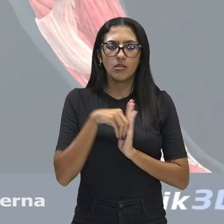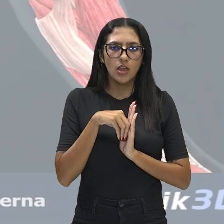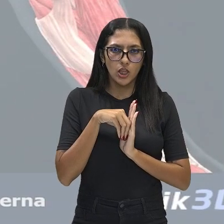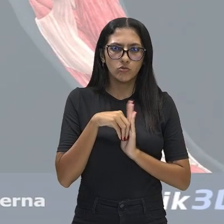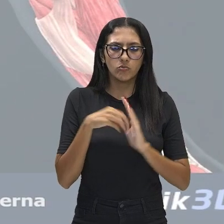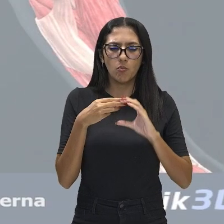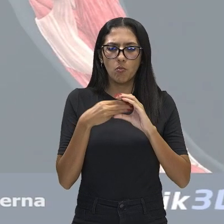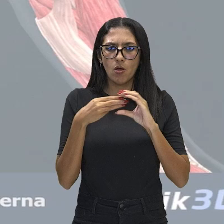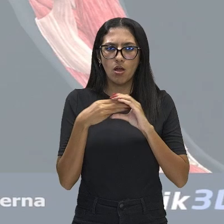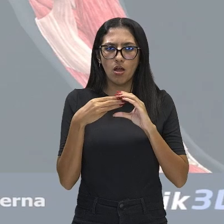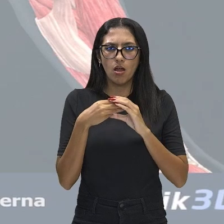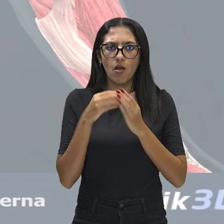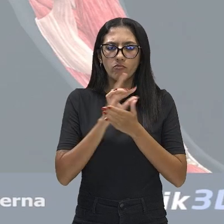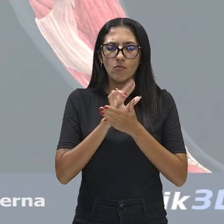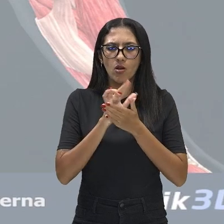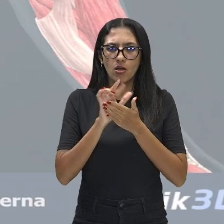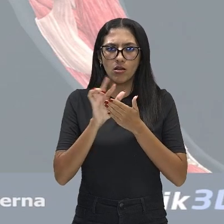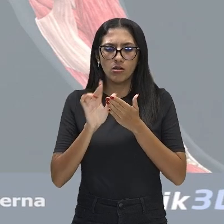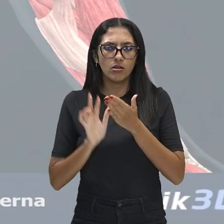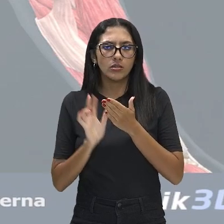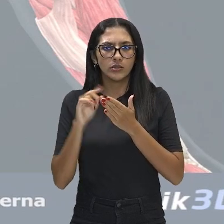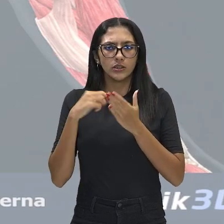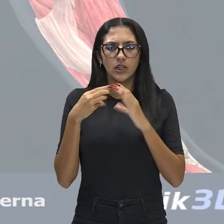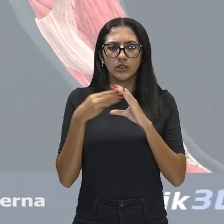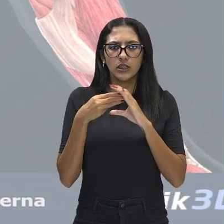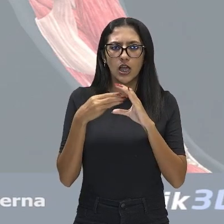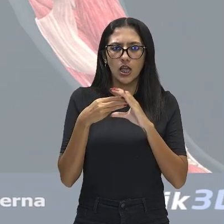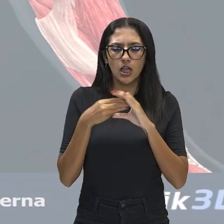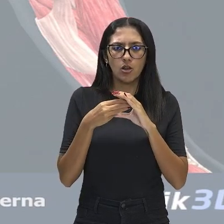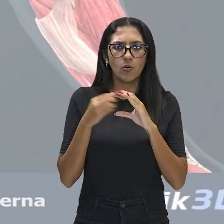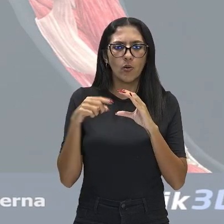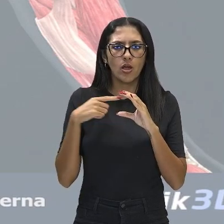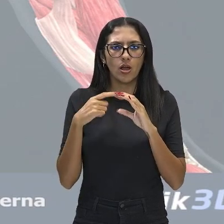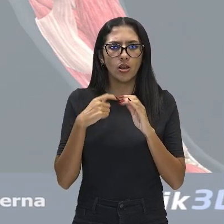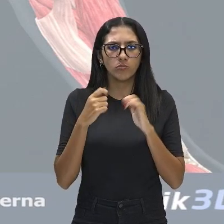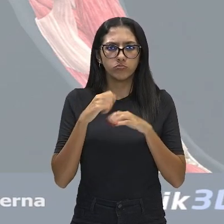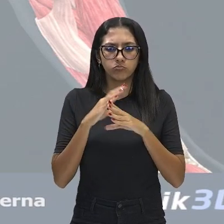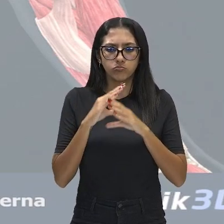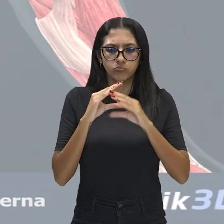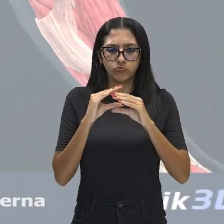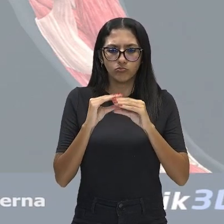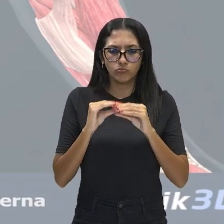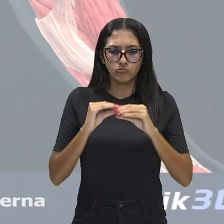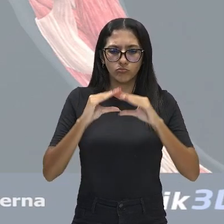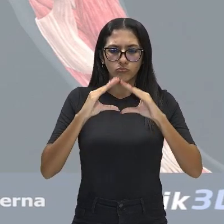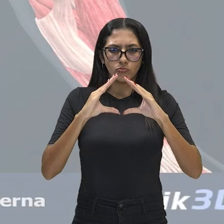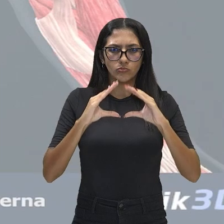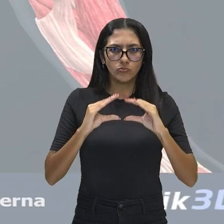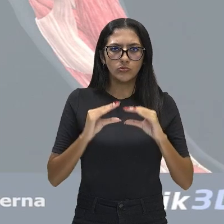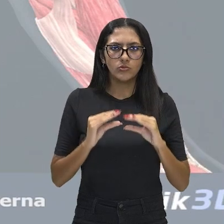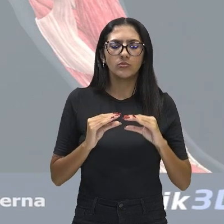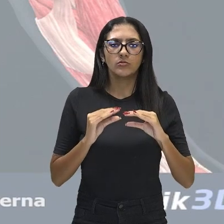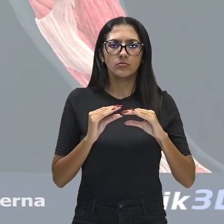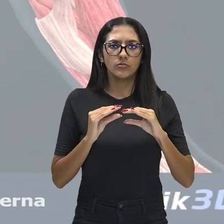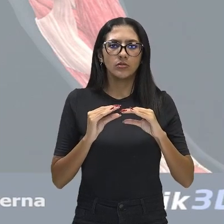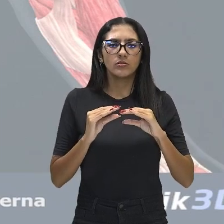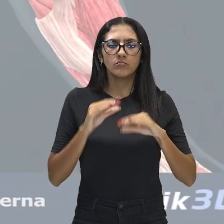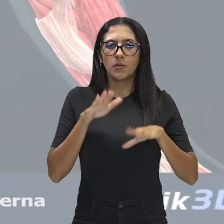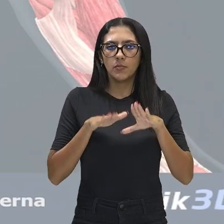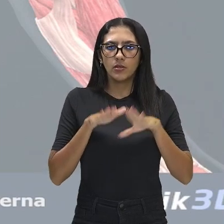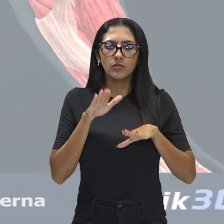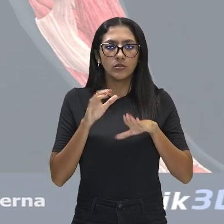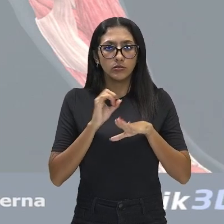nervosas, que vão fazer esse movimento de contração conforme a nossa